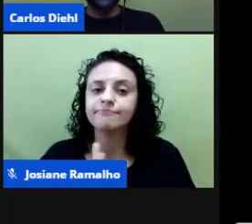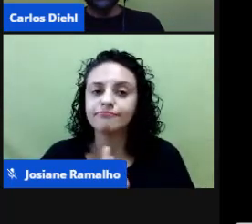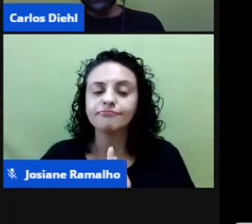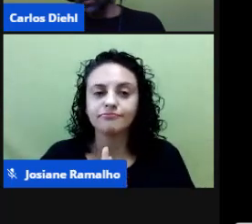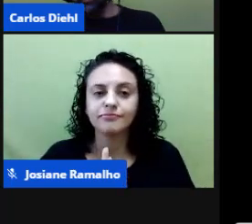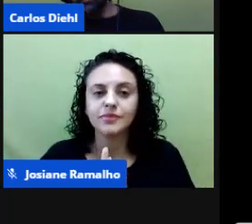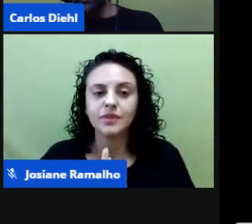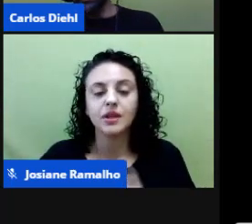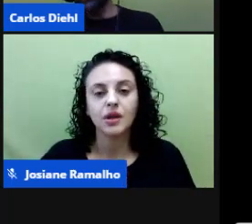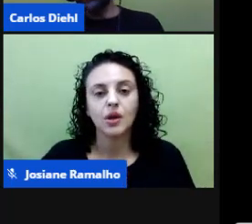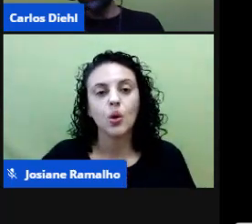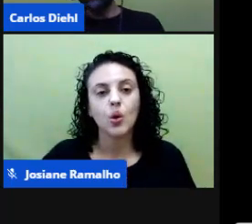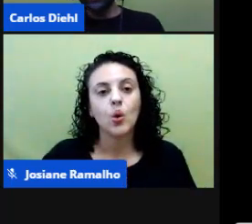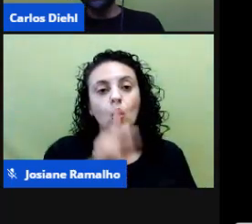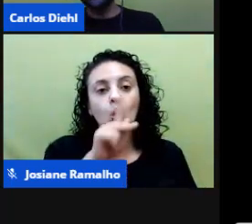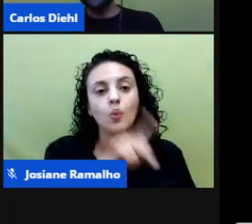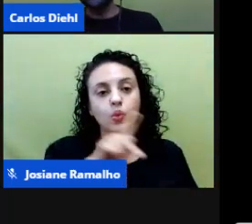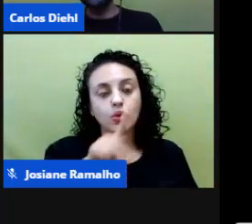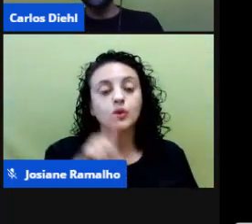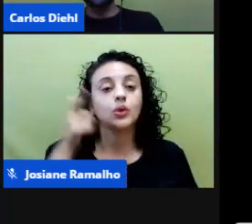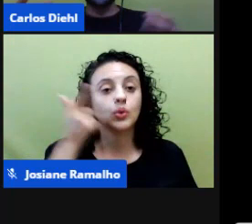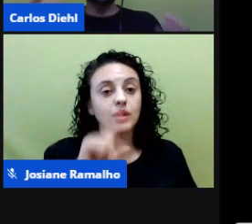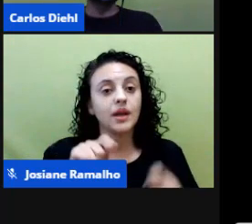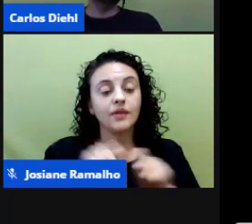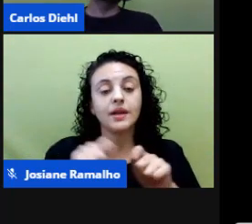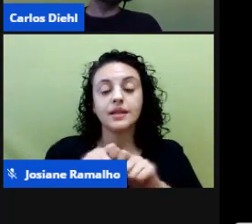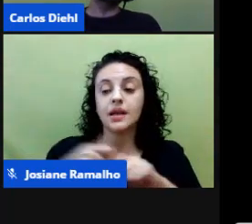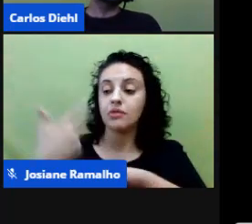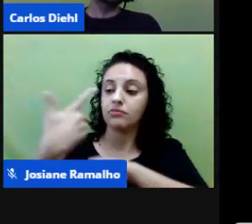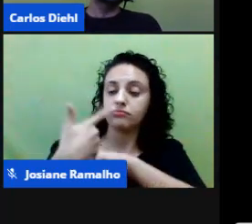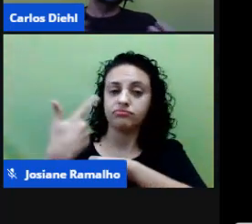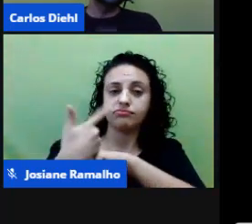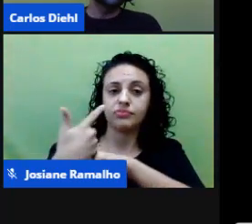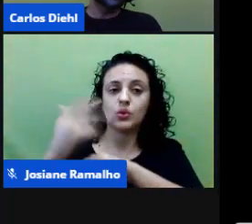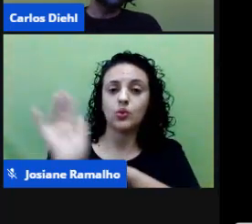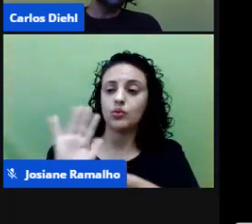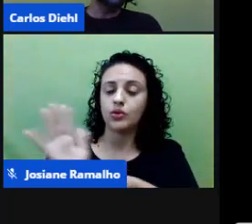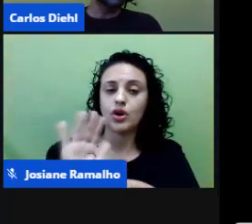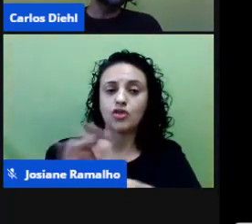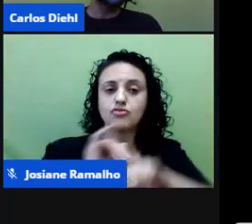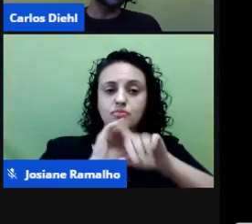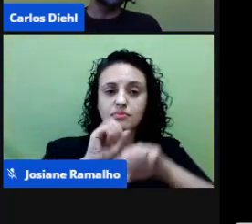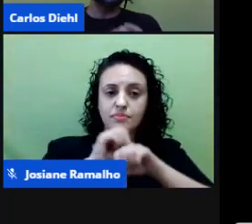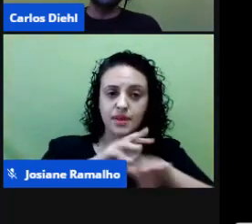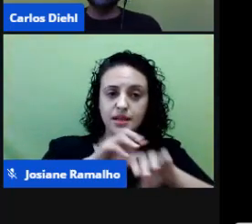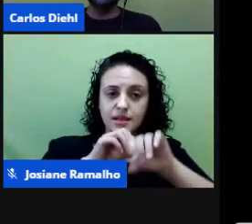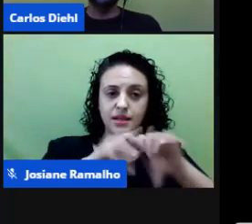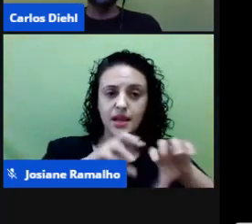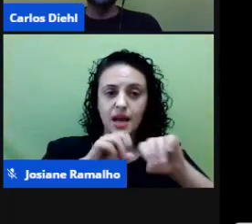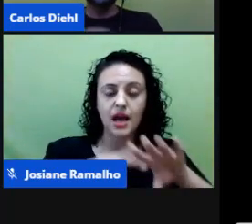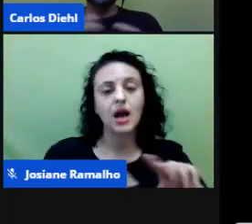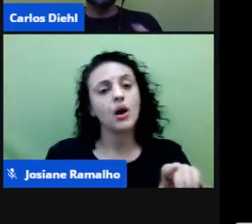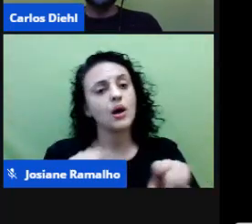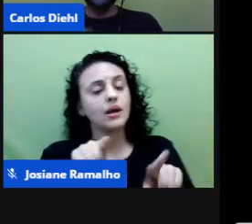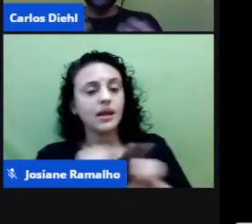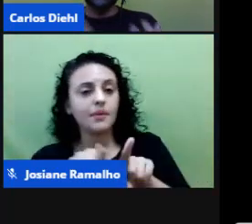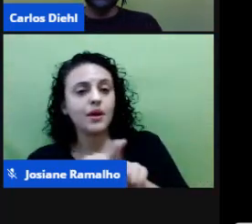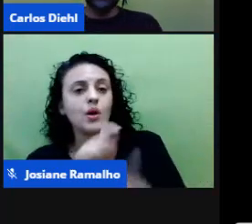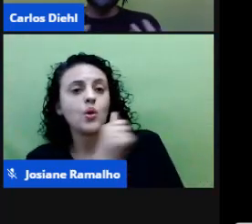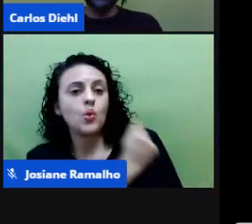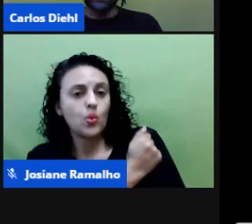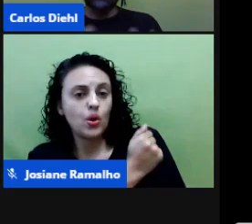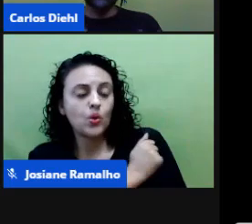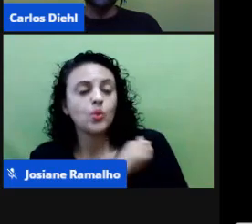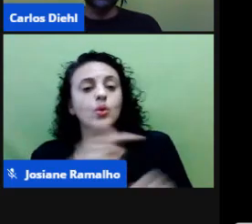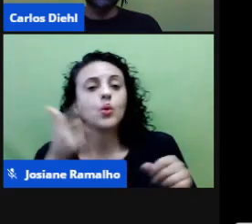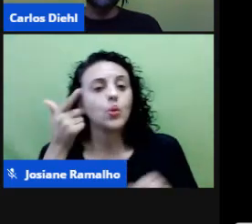O professor consegue fazer o vídeo dele, o aluno consegue fazer o trabalho dele escolar em vídeo, tudo através